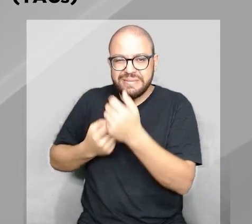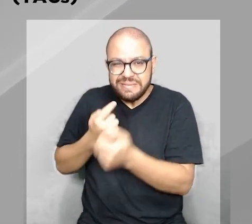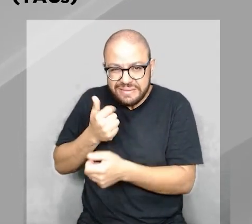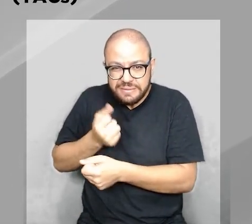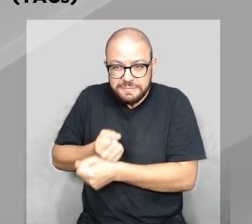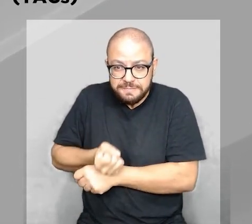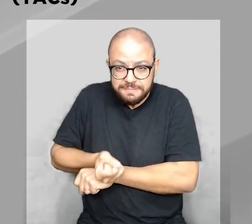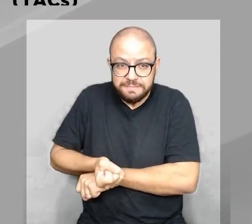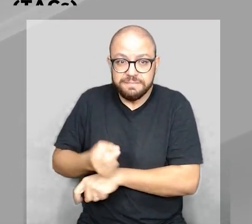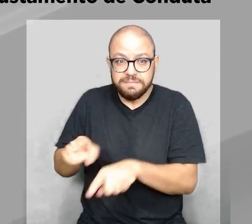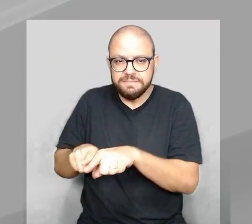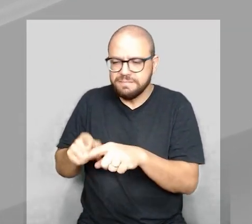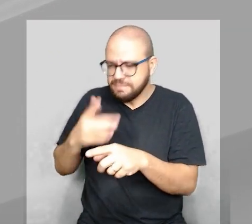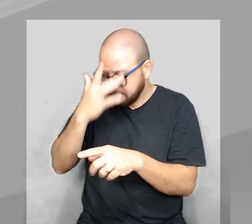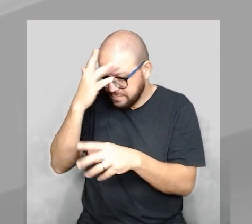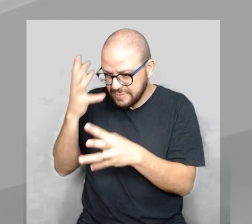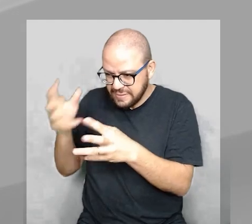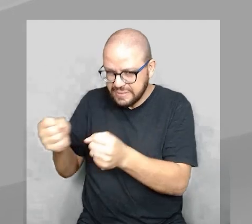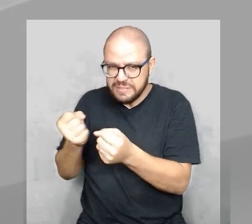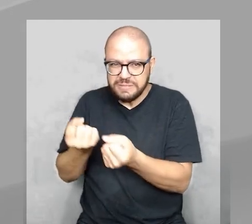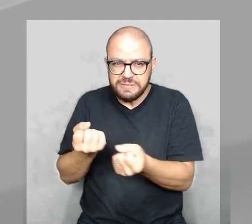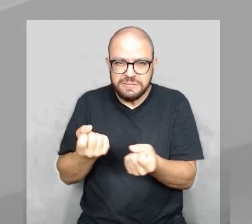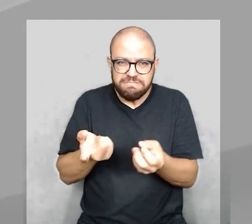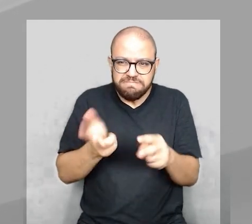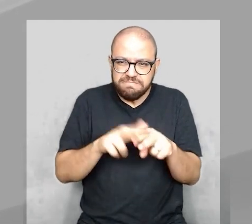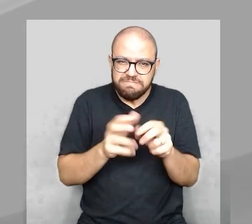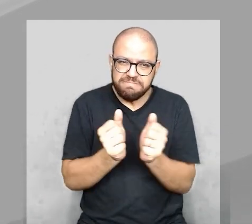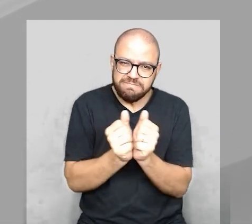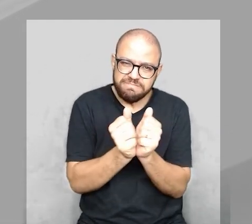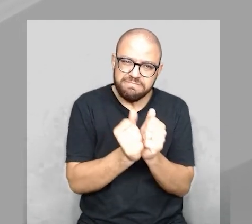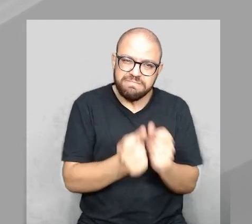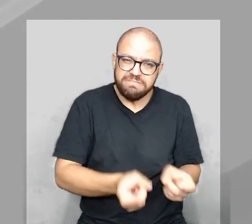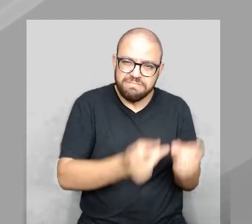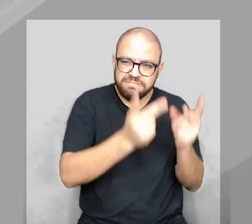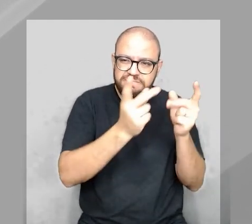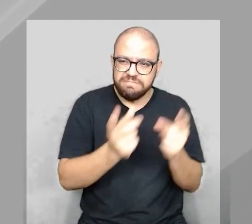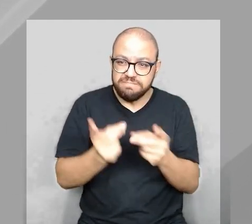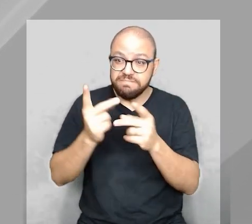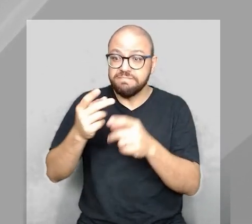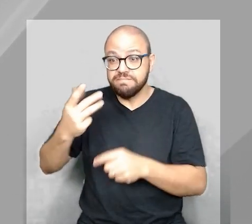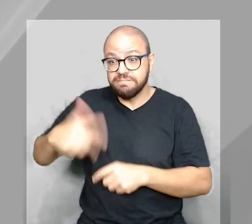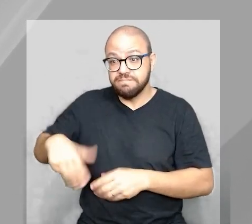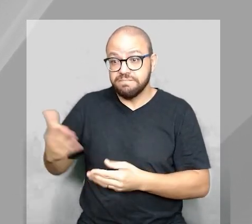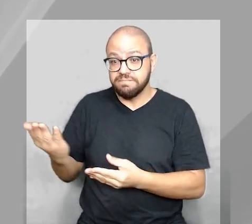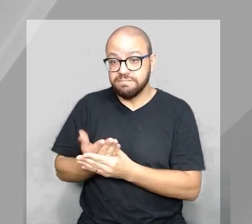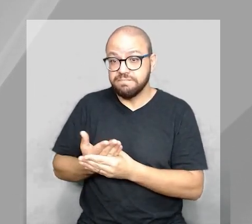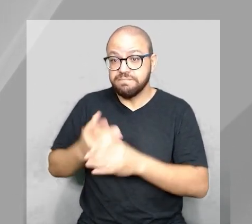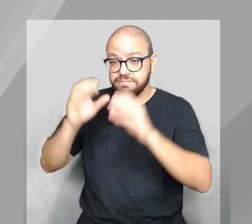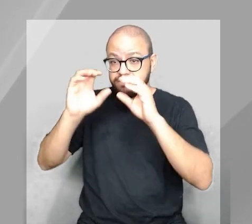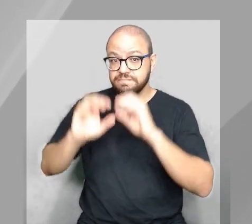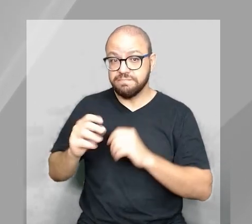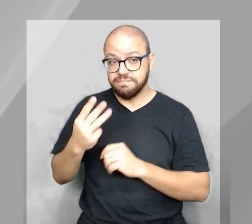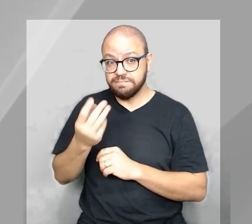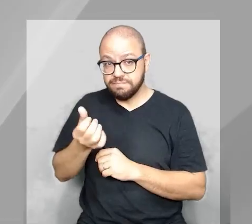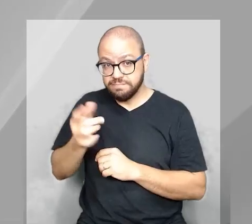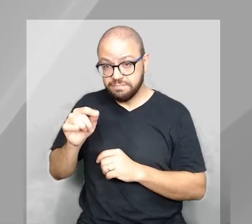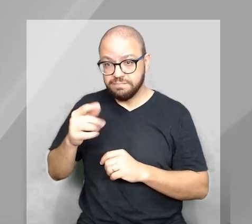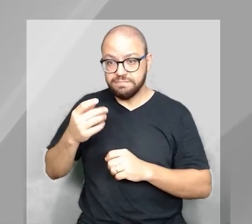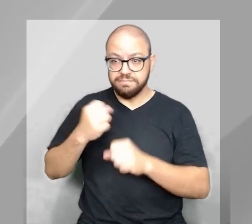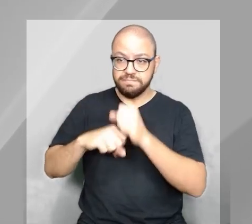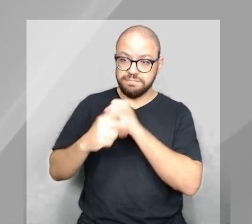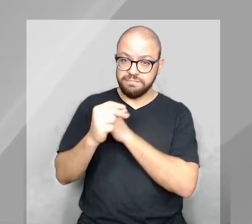do trabalho escravo e do tráfico de pessoas, além de ajuizar 360 ações civis públicas relacionadas ao tema. Só